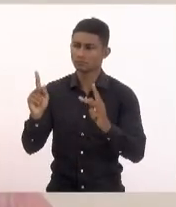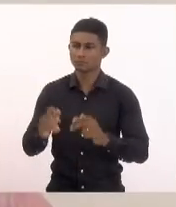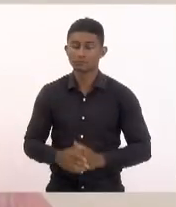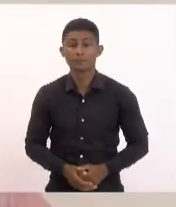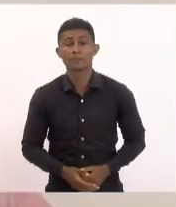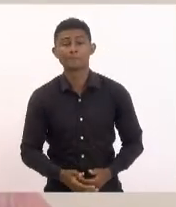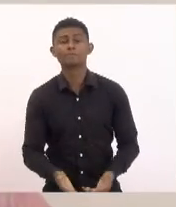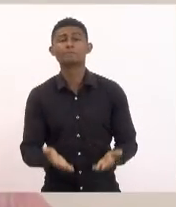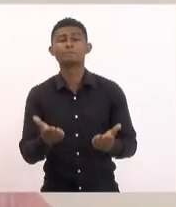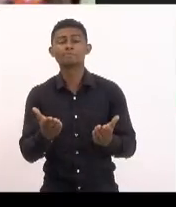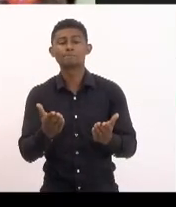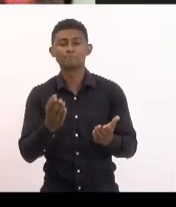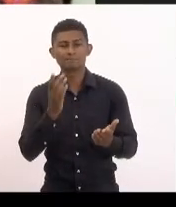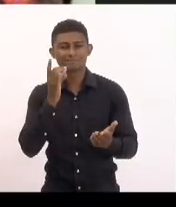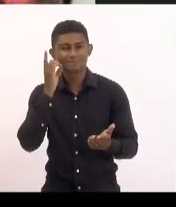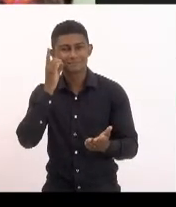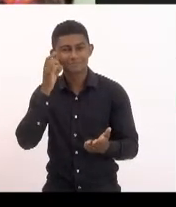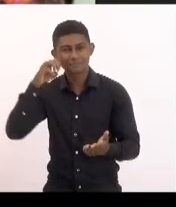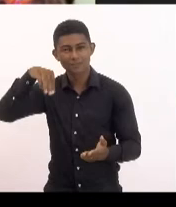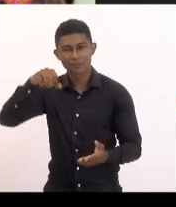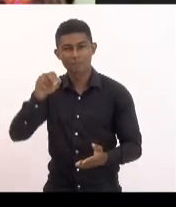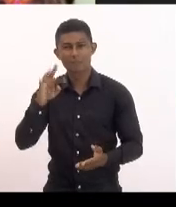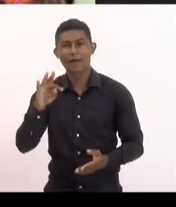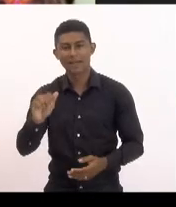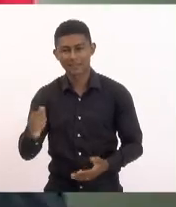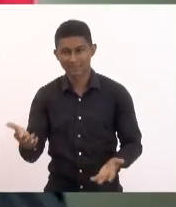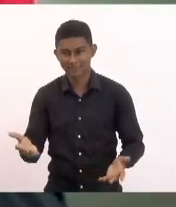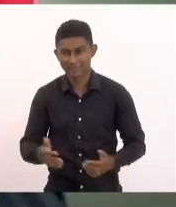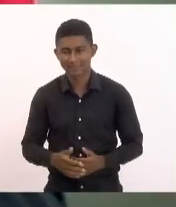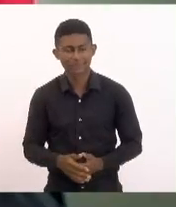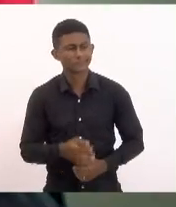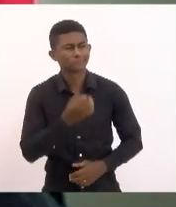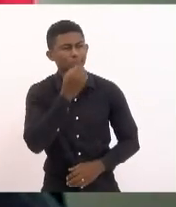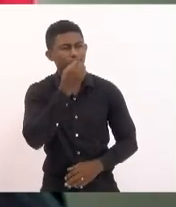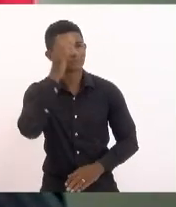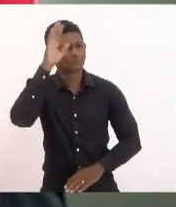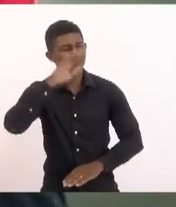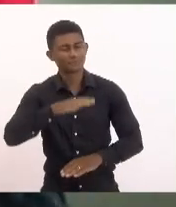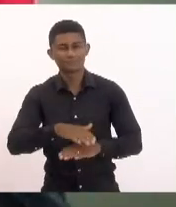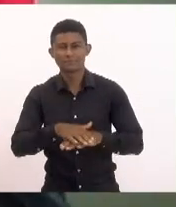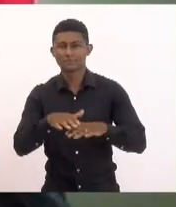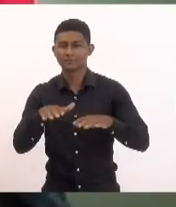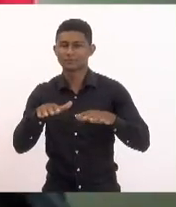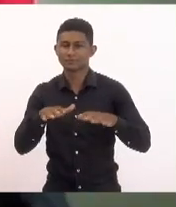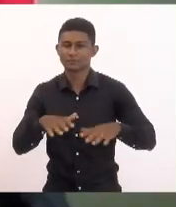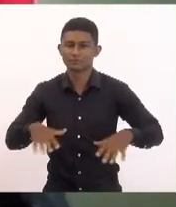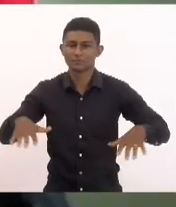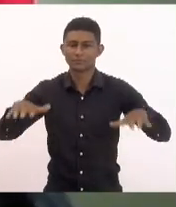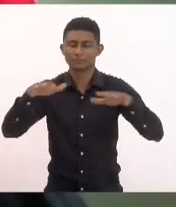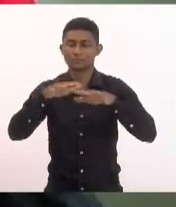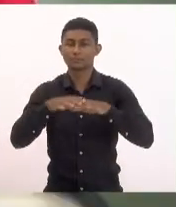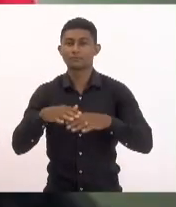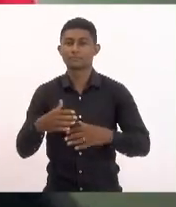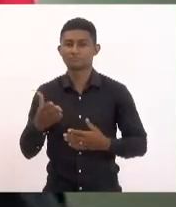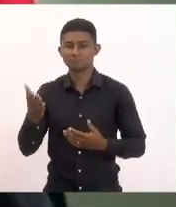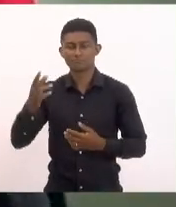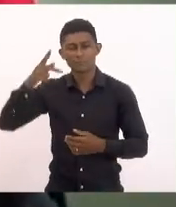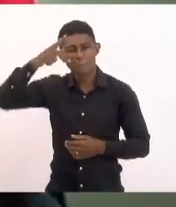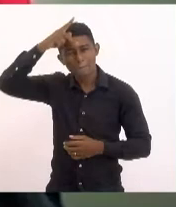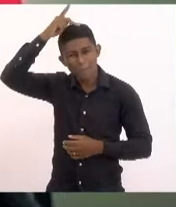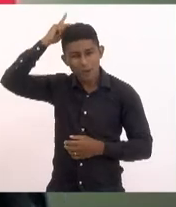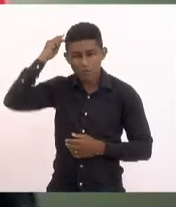Deputada Marta Rocha. Boa tarde a todas e todos. Quero cumprimentar o deputado Luiz Paulo, que